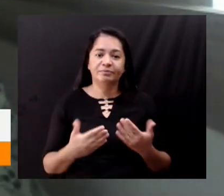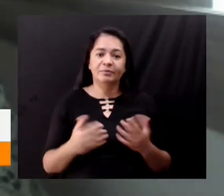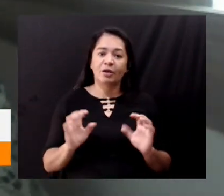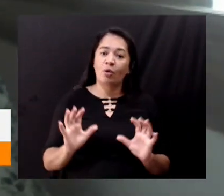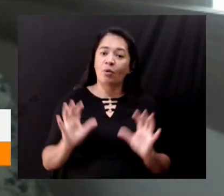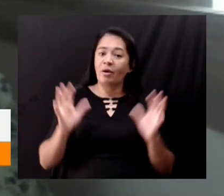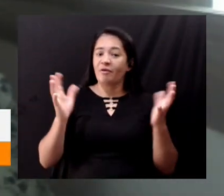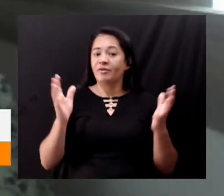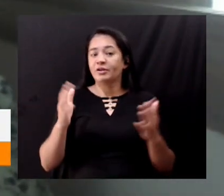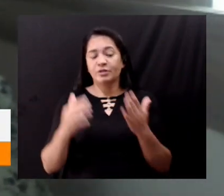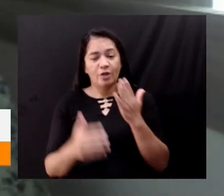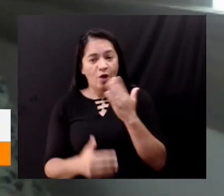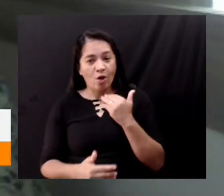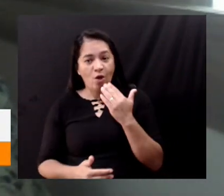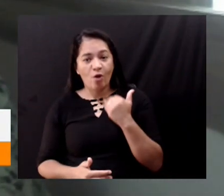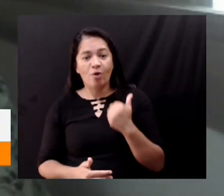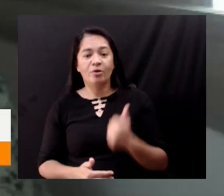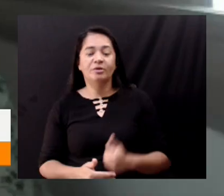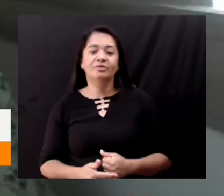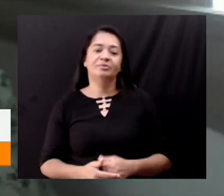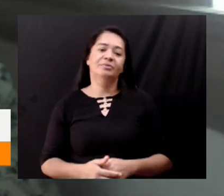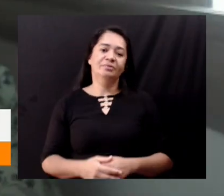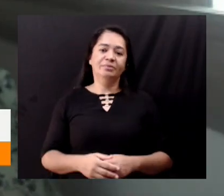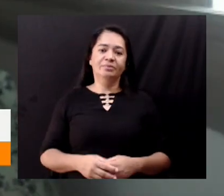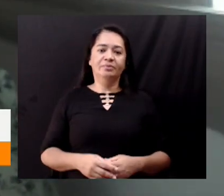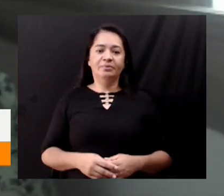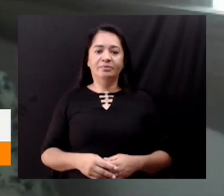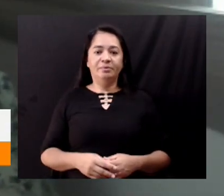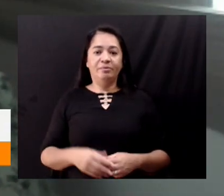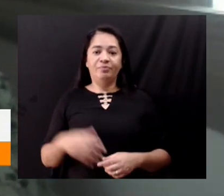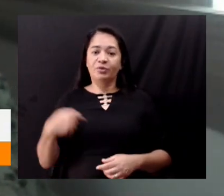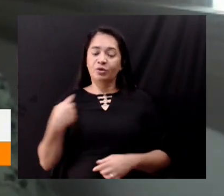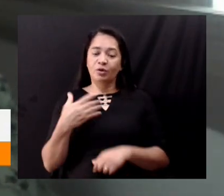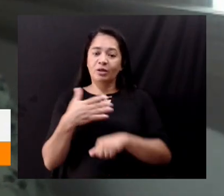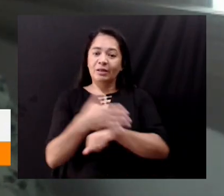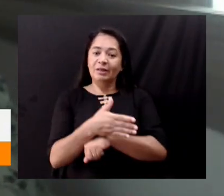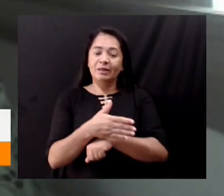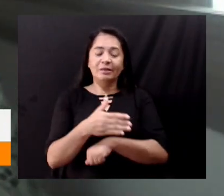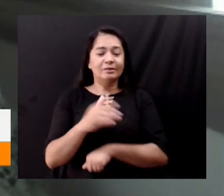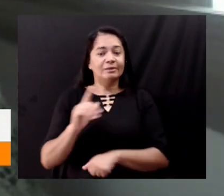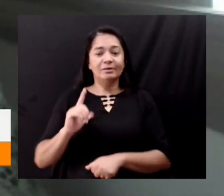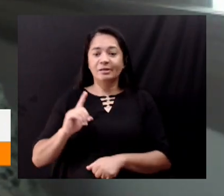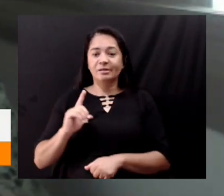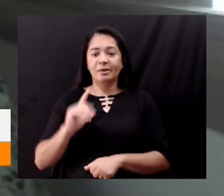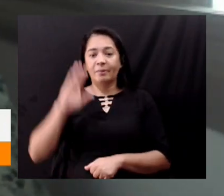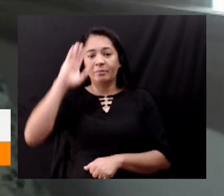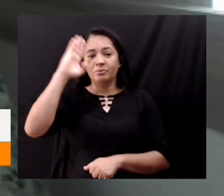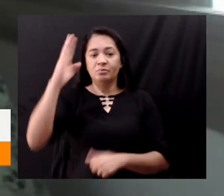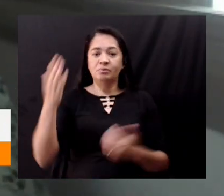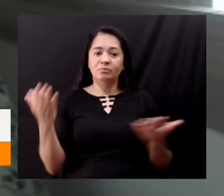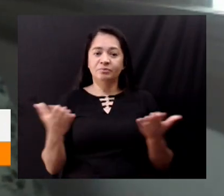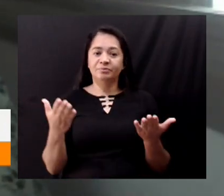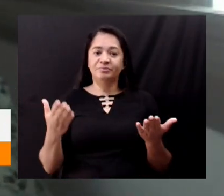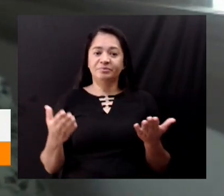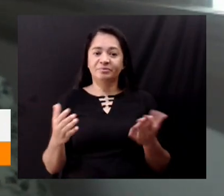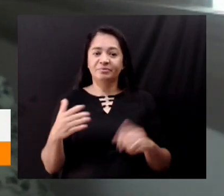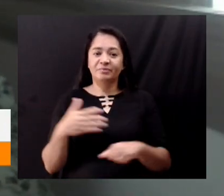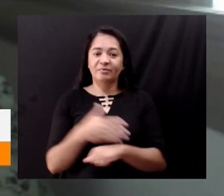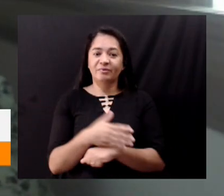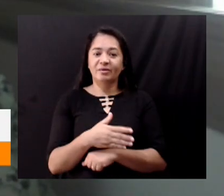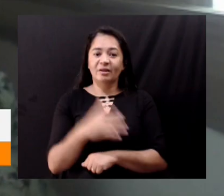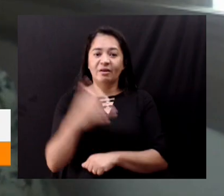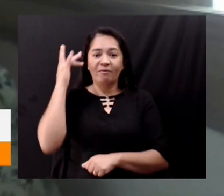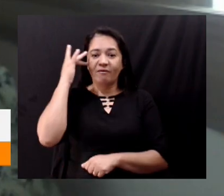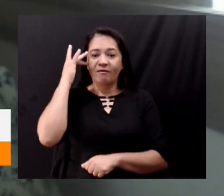tem acesso a essas alimentações. Principalmente hoje em dia, que a gente tem um acesso extremamente